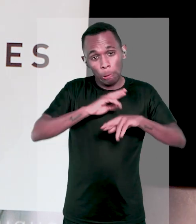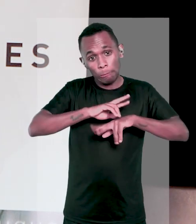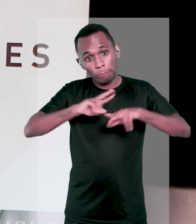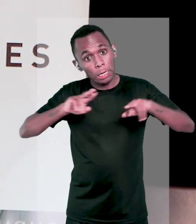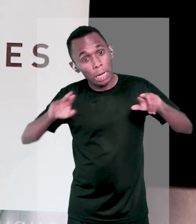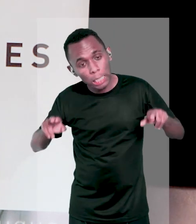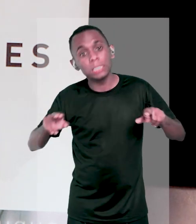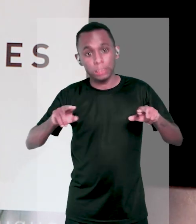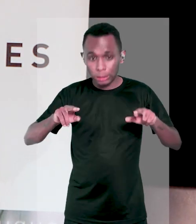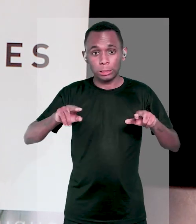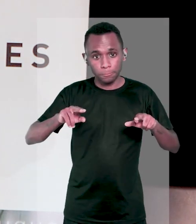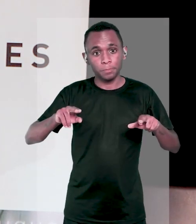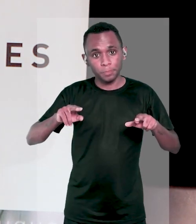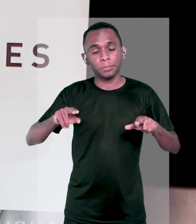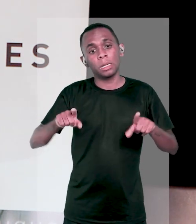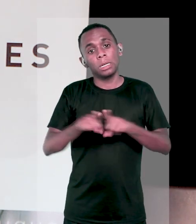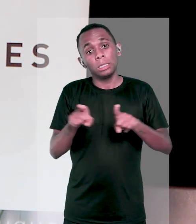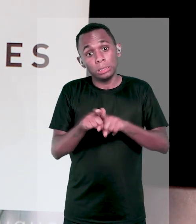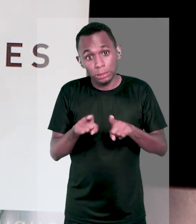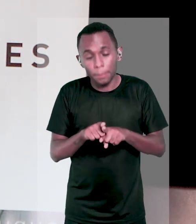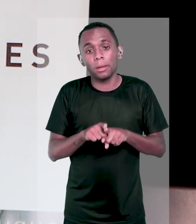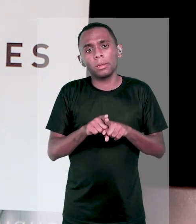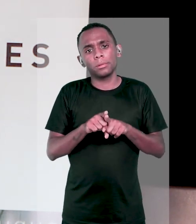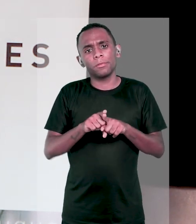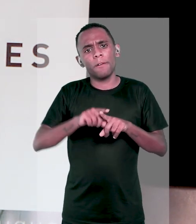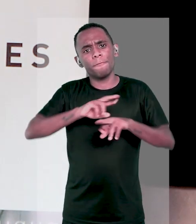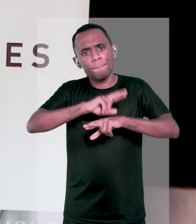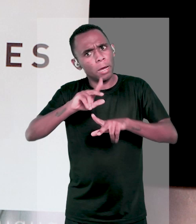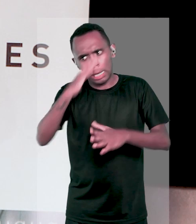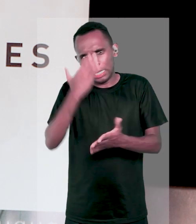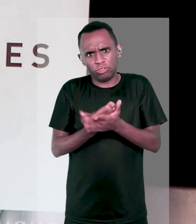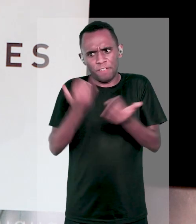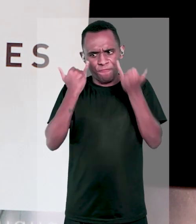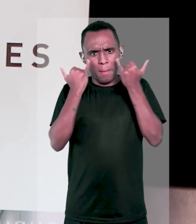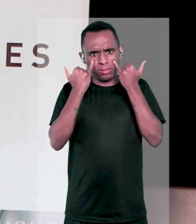introduziu uma noção que eu gostaria de comentar aqui para vocês